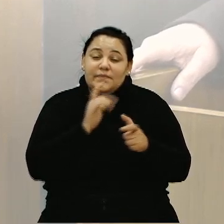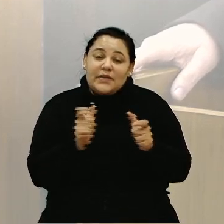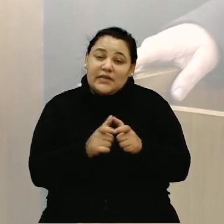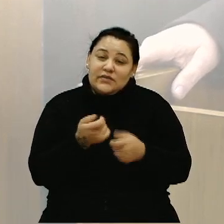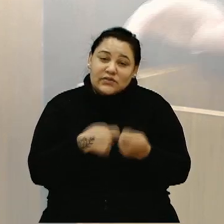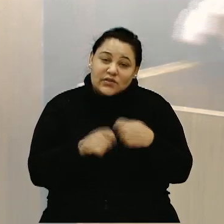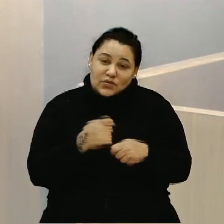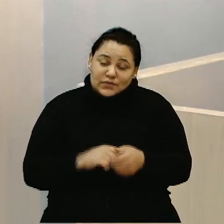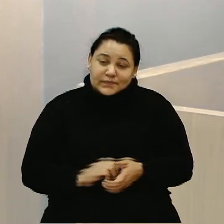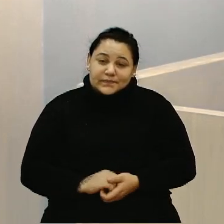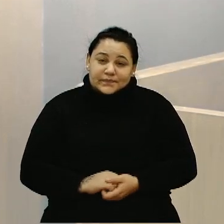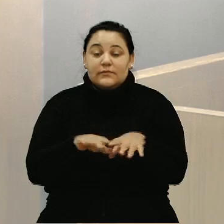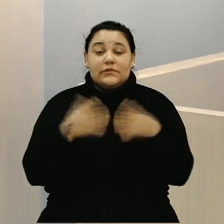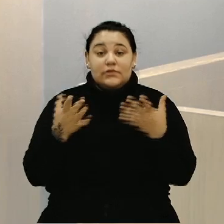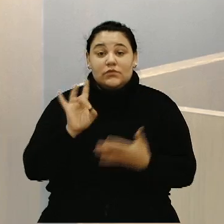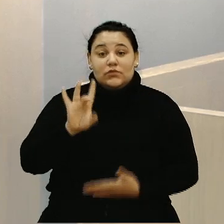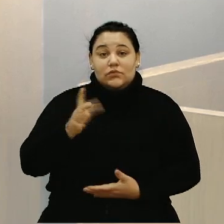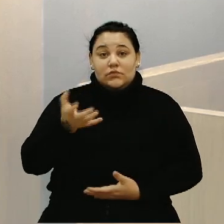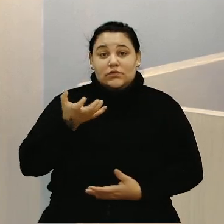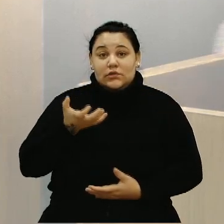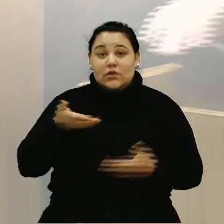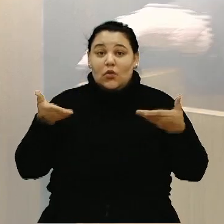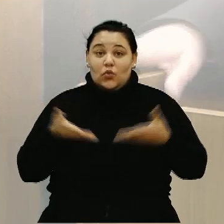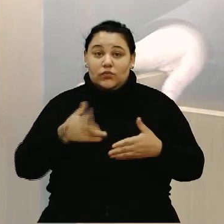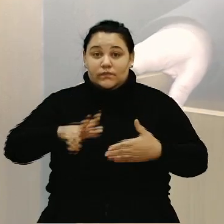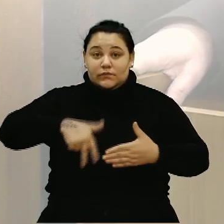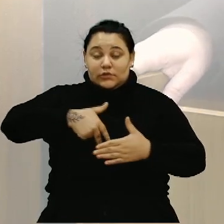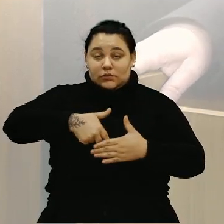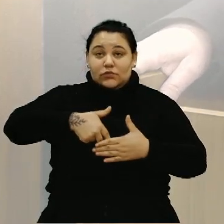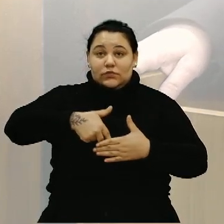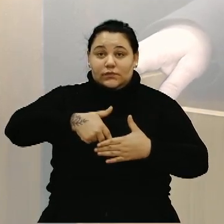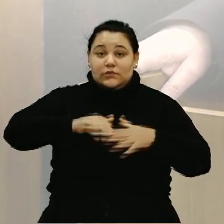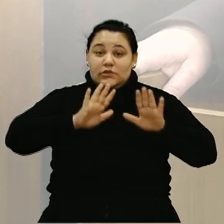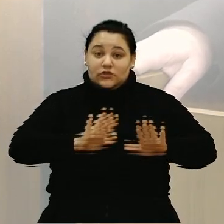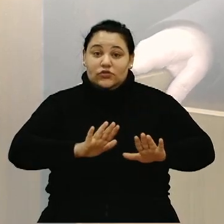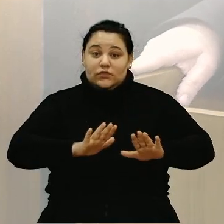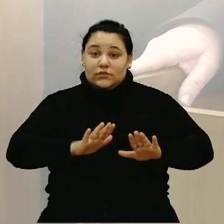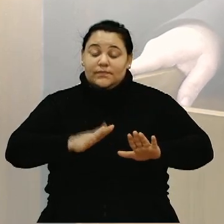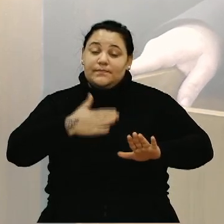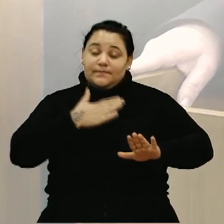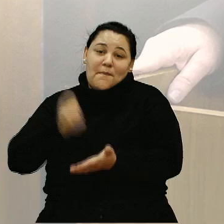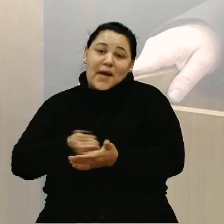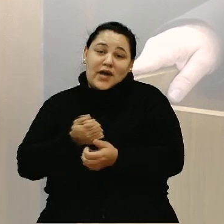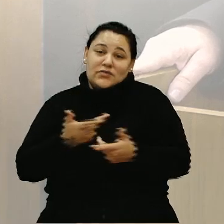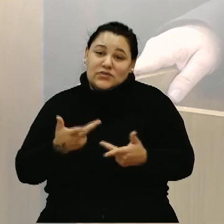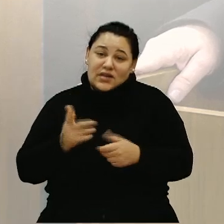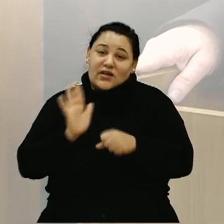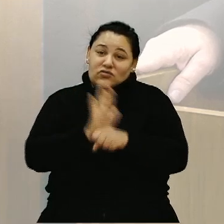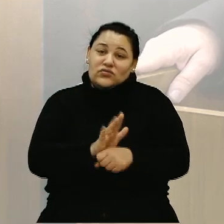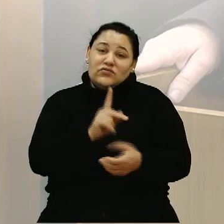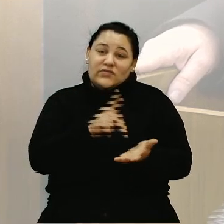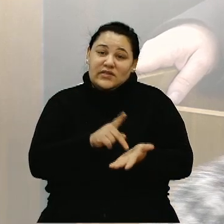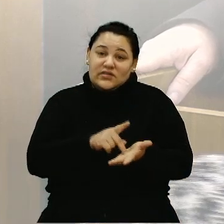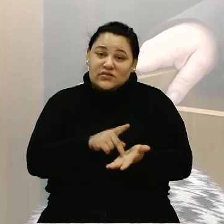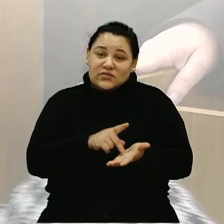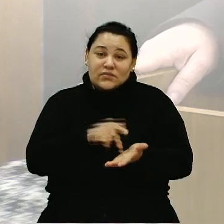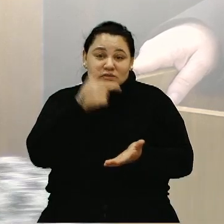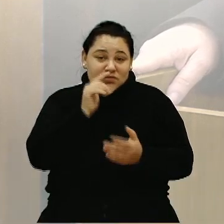todo CNPJ existe um CPF. E vocês, micro e pequenos empresários, que estão sofrendo